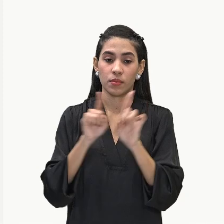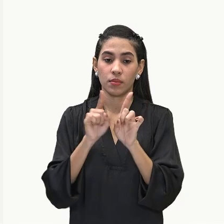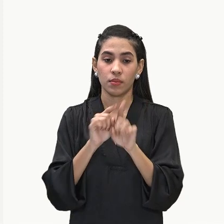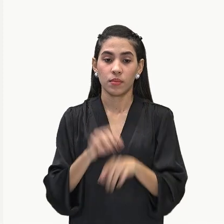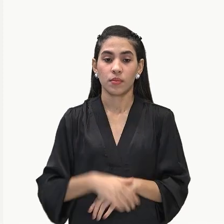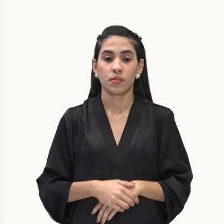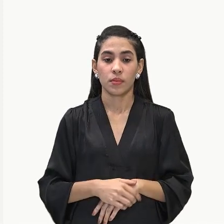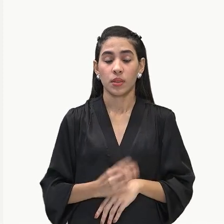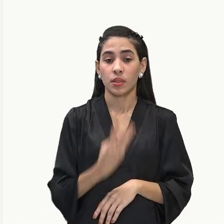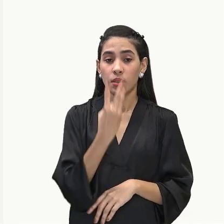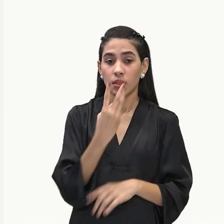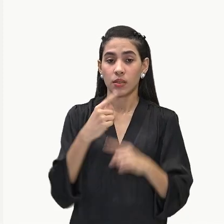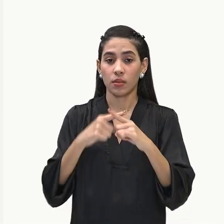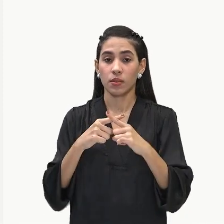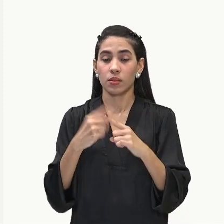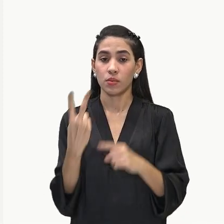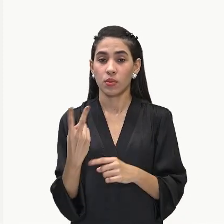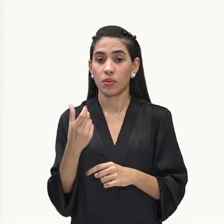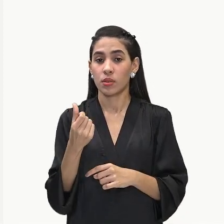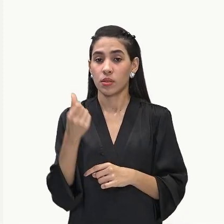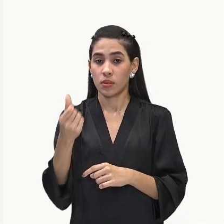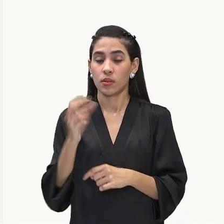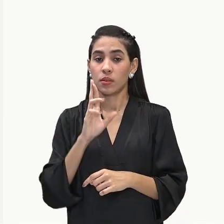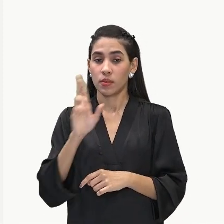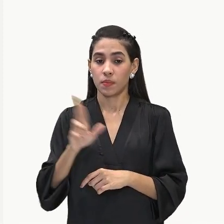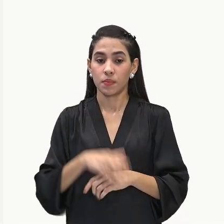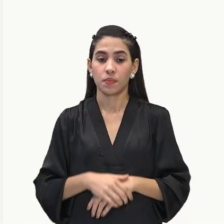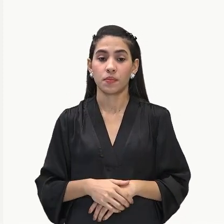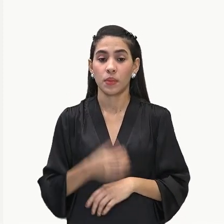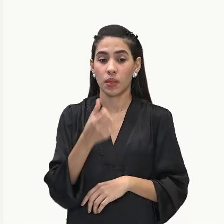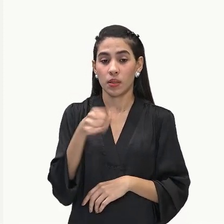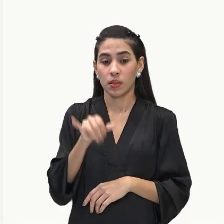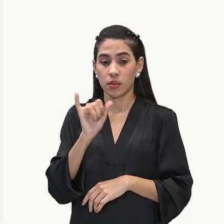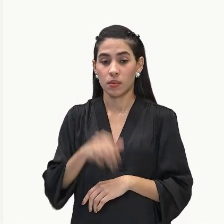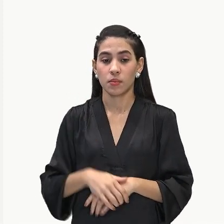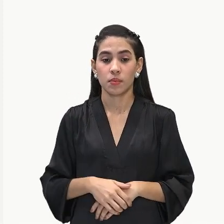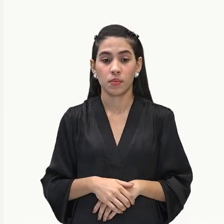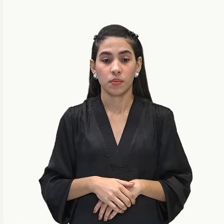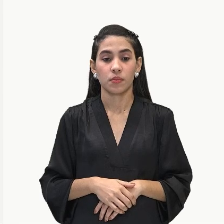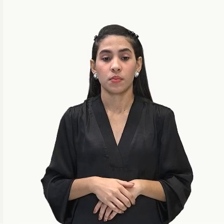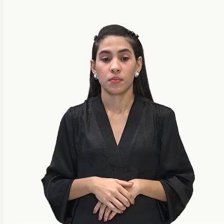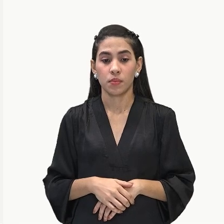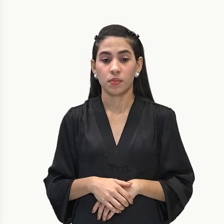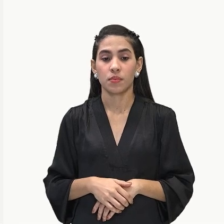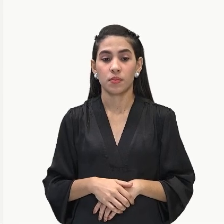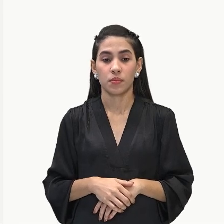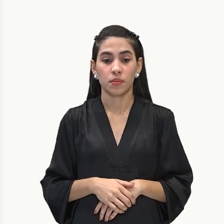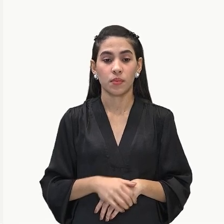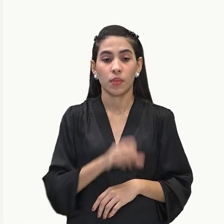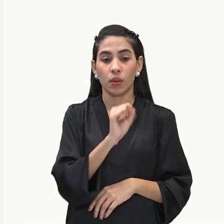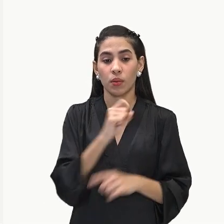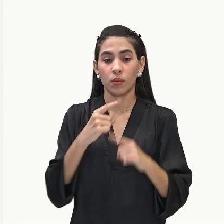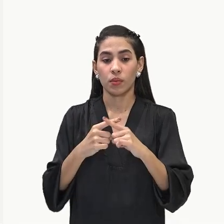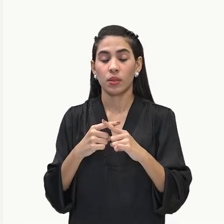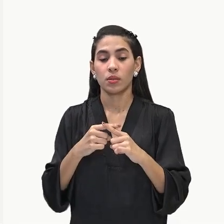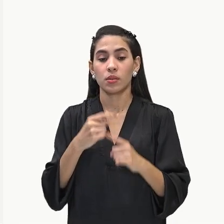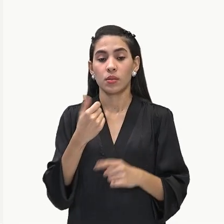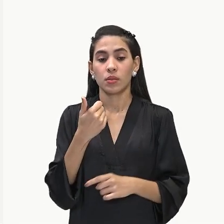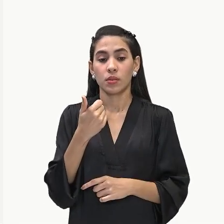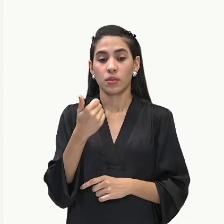3 vezes 2, 6. 6y igual a 8 vezes 2,